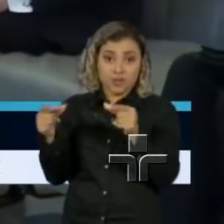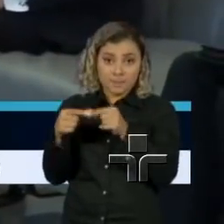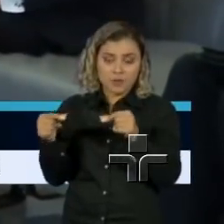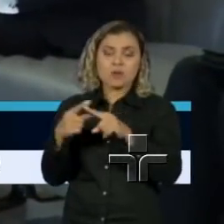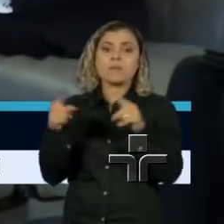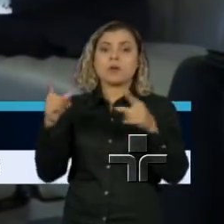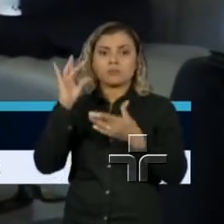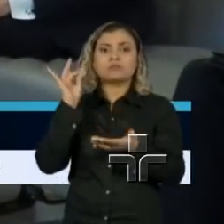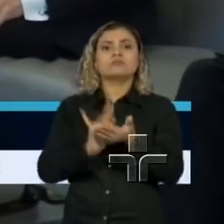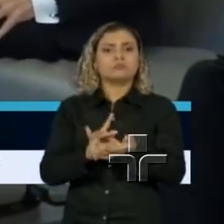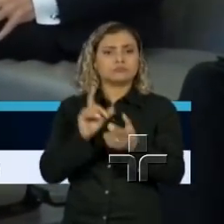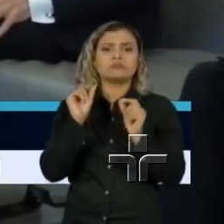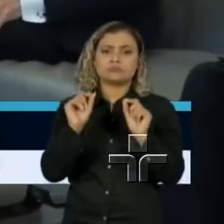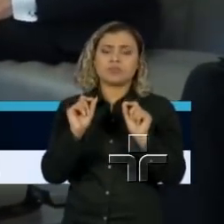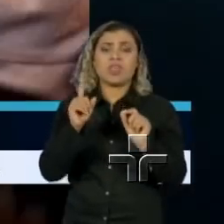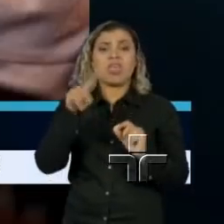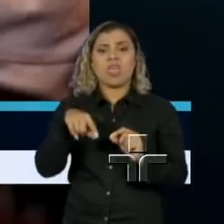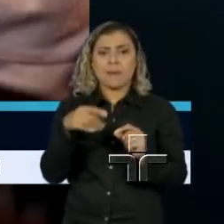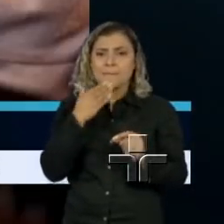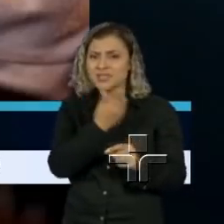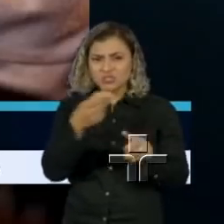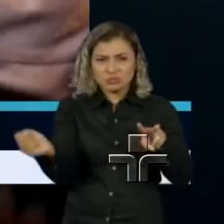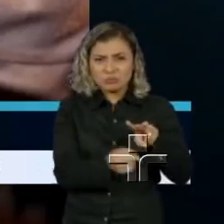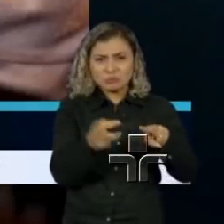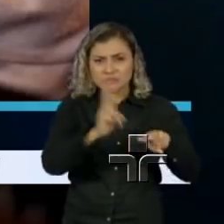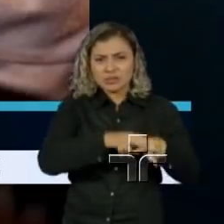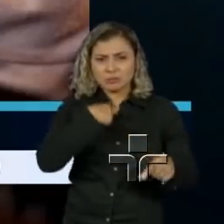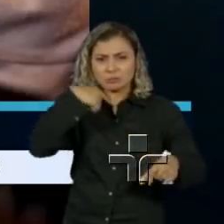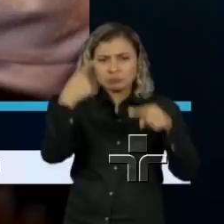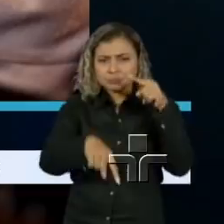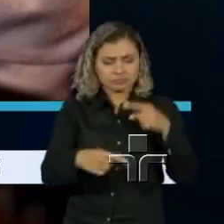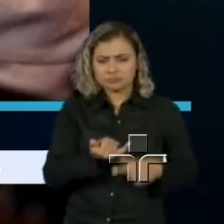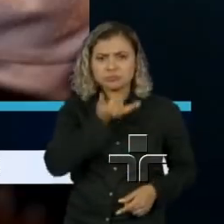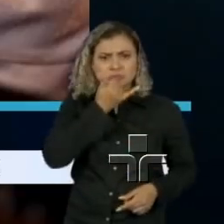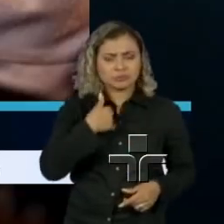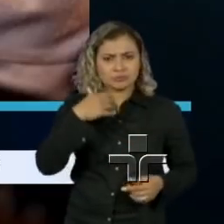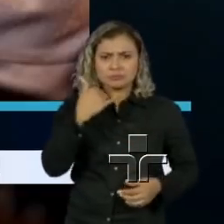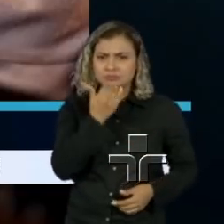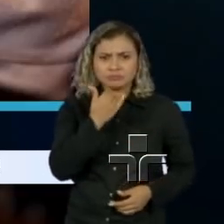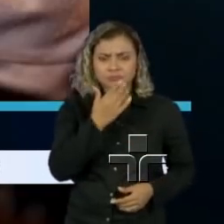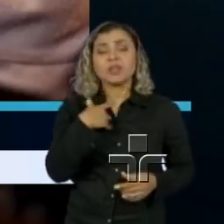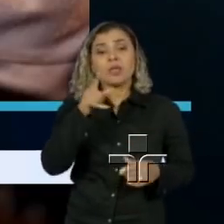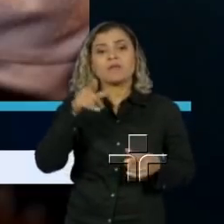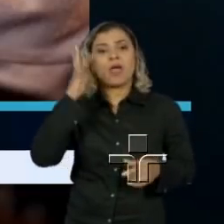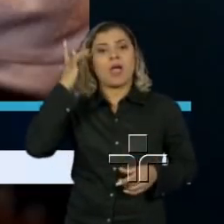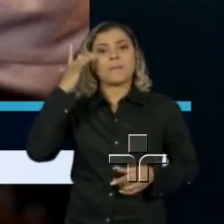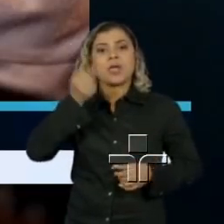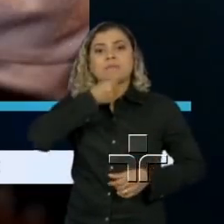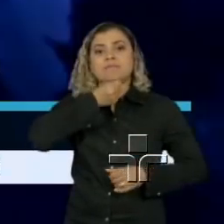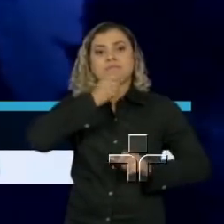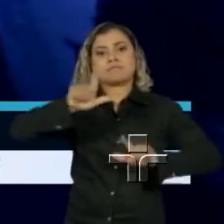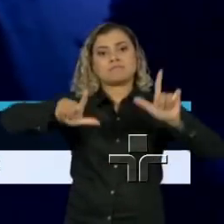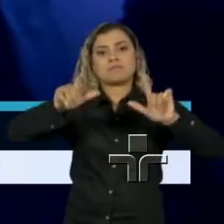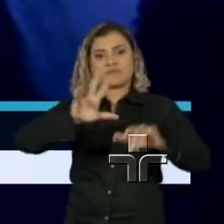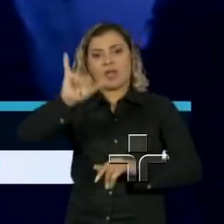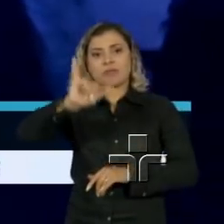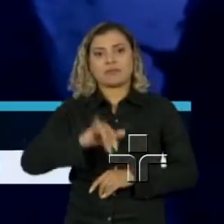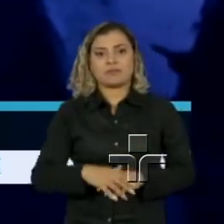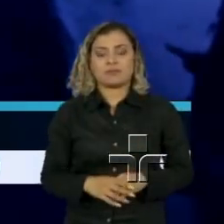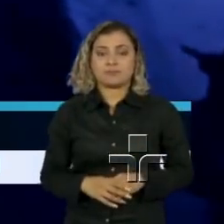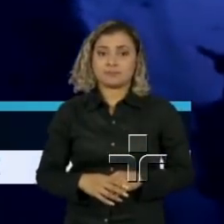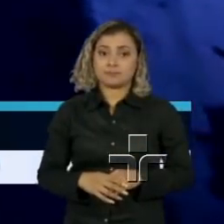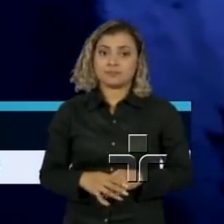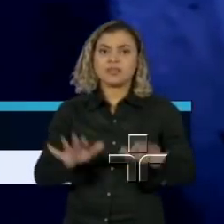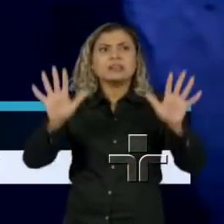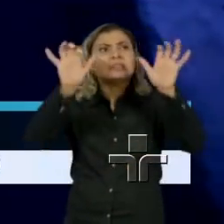classificou o pedido de prisão de patético e anunciou que ele deve se pronunciar em uma entrevista coletiva amanhã. Nuvens